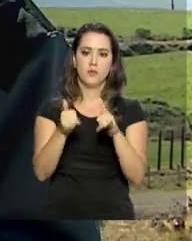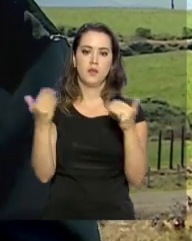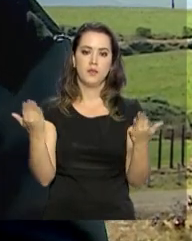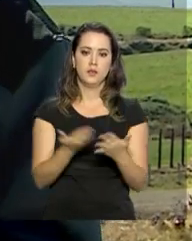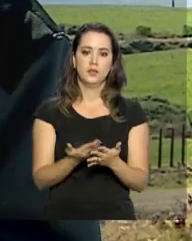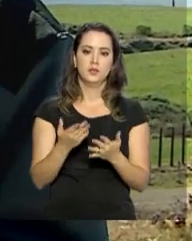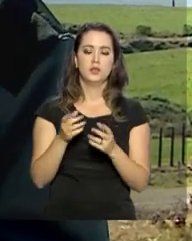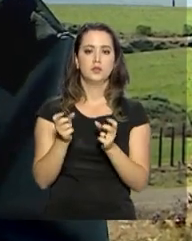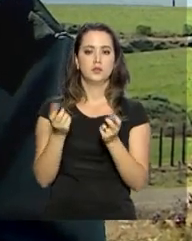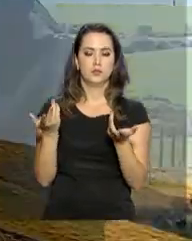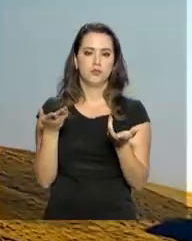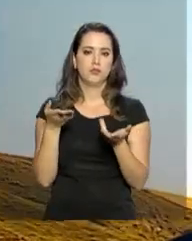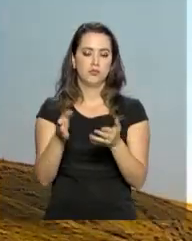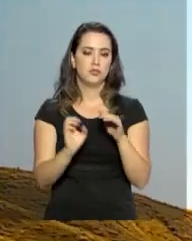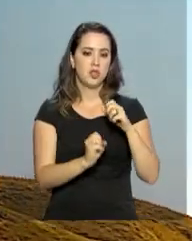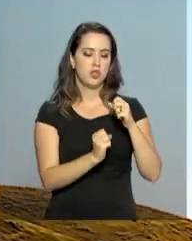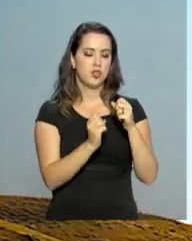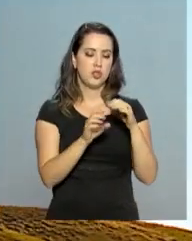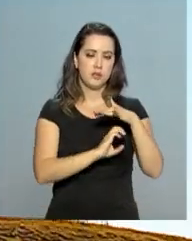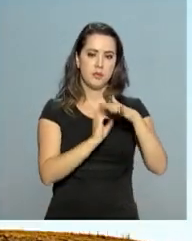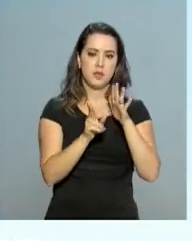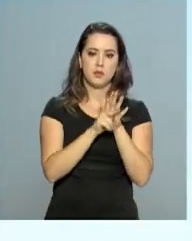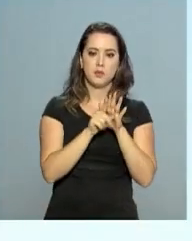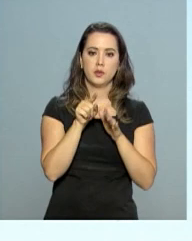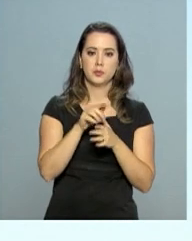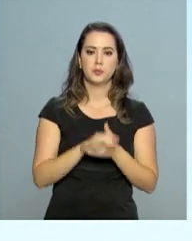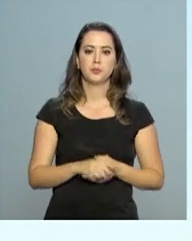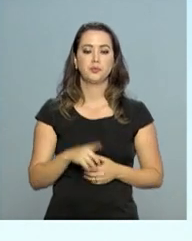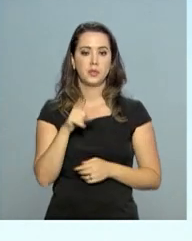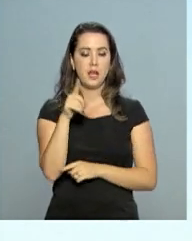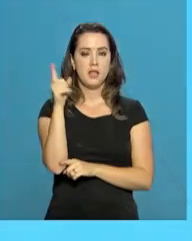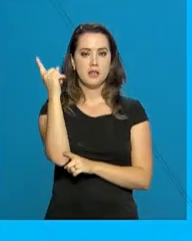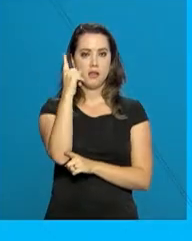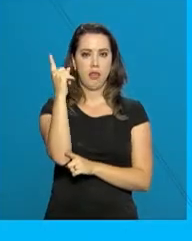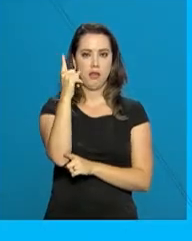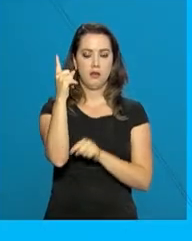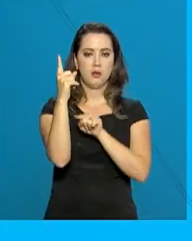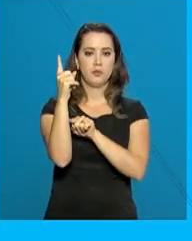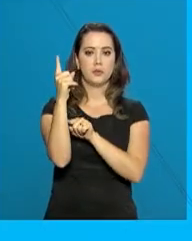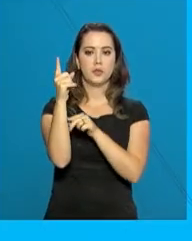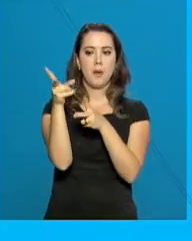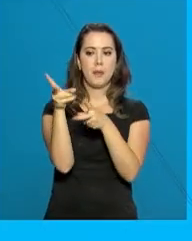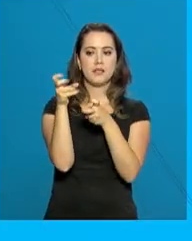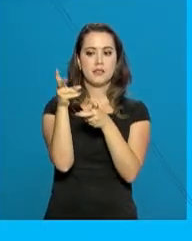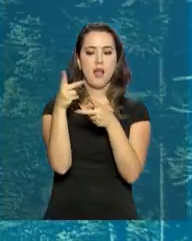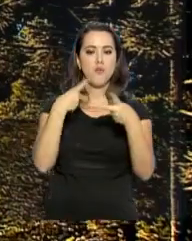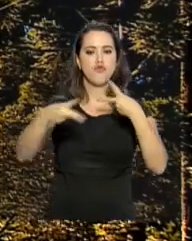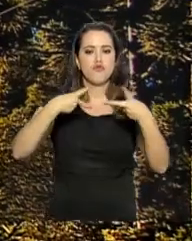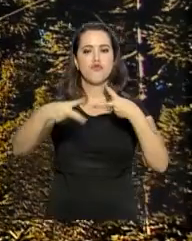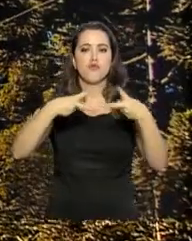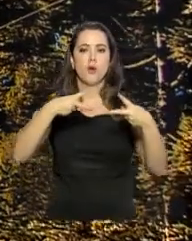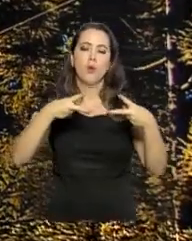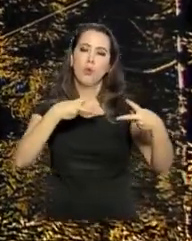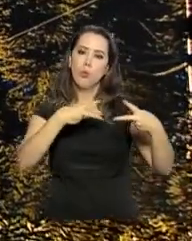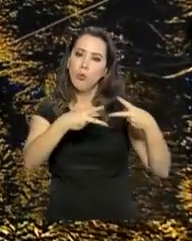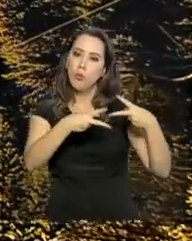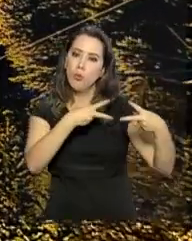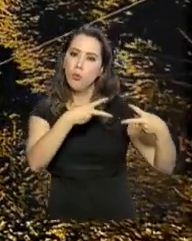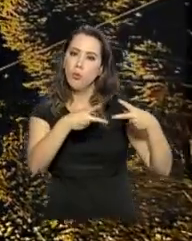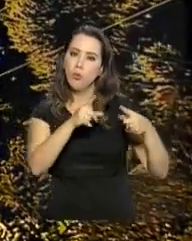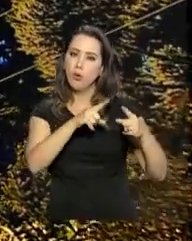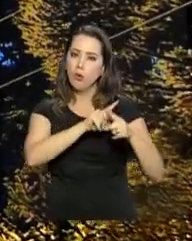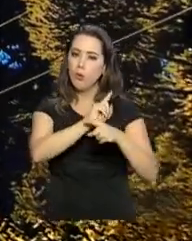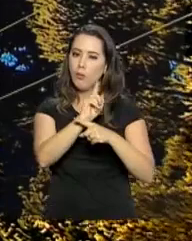das concessionárias lá esta antena mede a velocidade do vento e ajuda a decidir se a produção de energia é